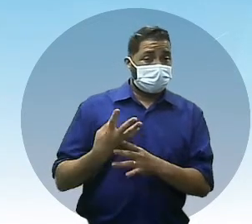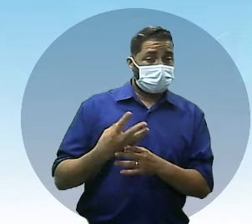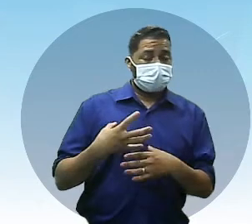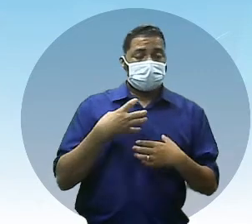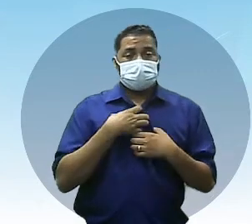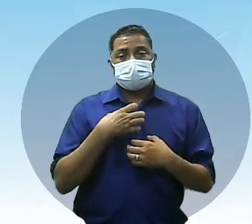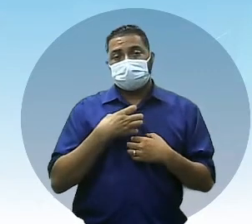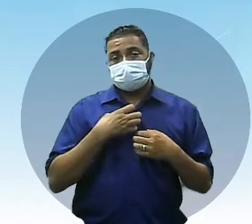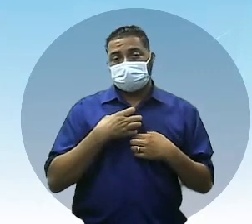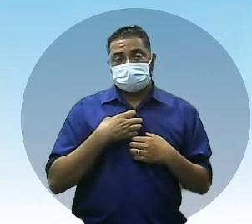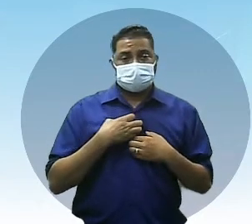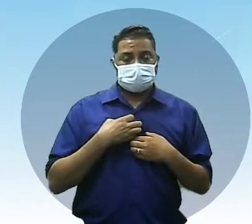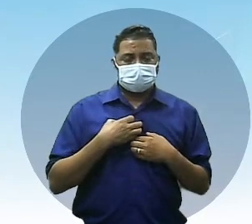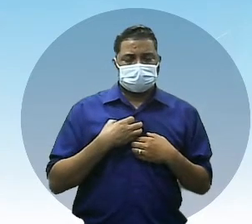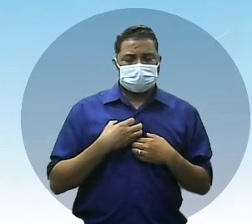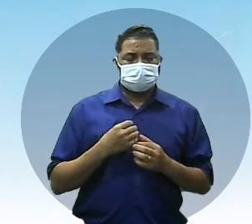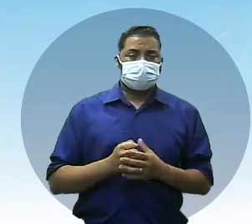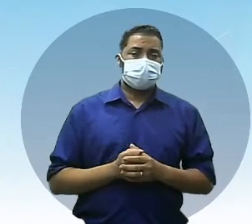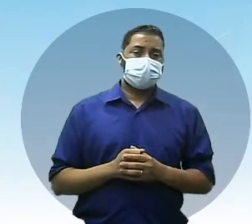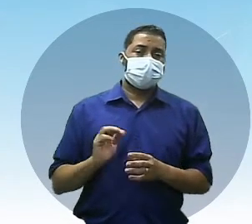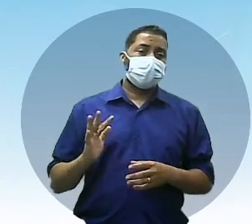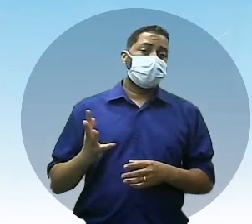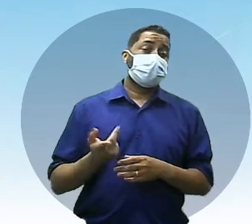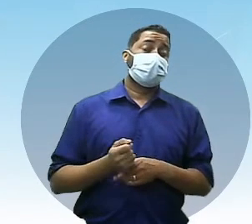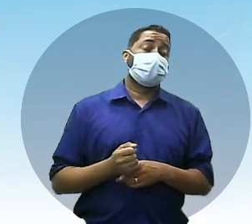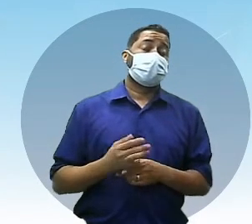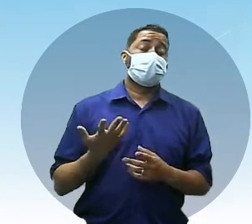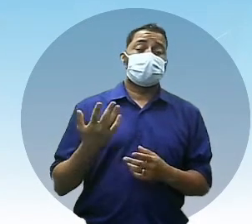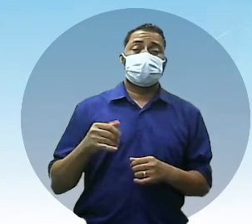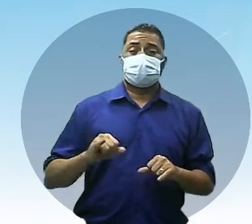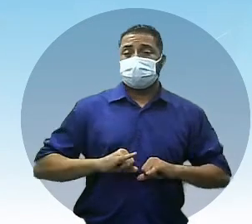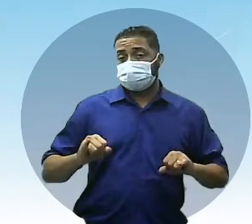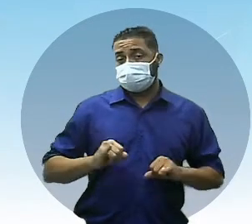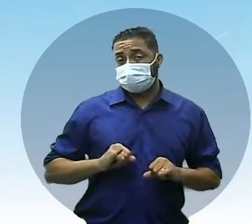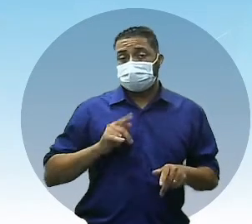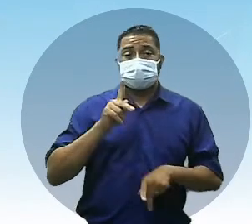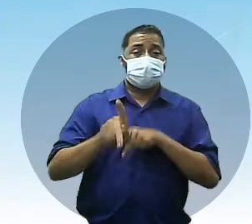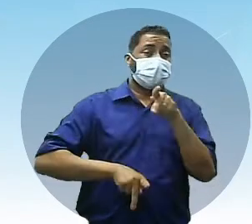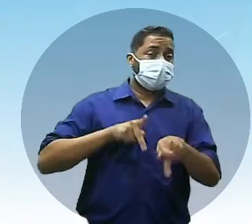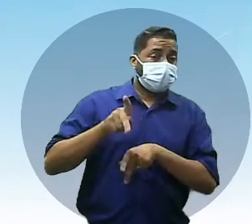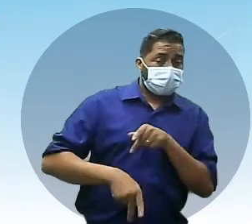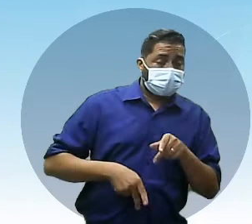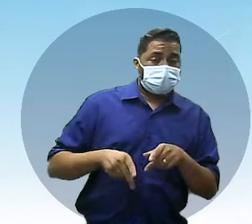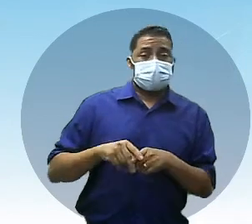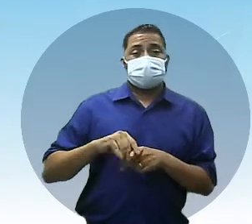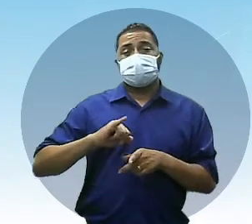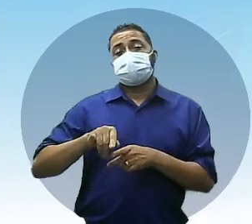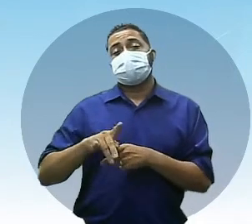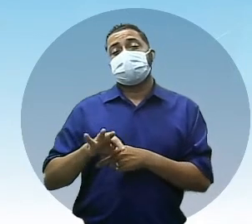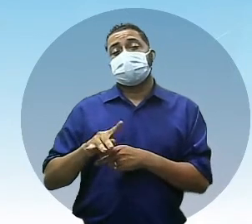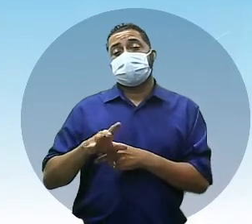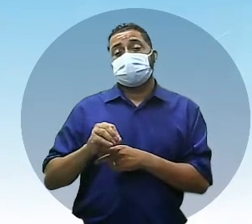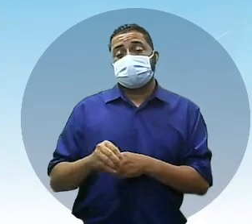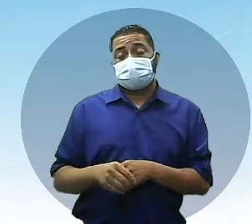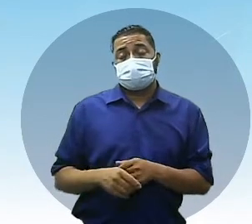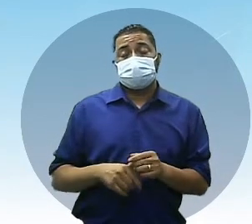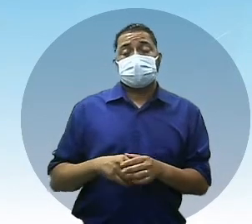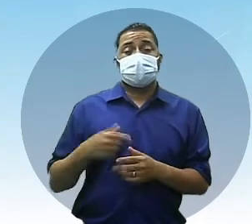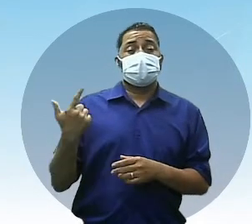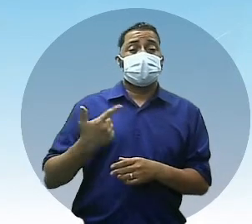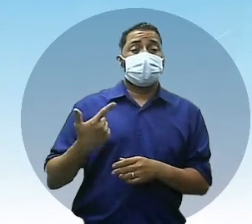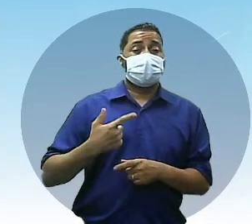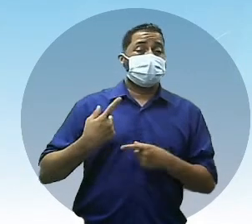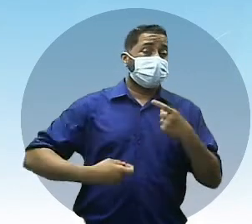forma de compensar por todo o sofrimento do povo judeu durante o Holocausto nazista e toda a Segunda